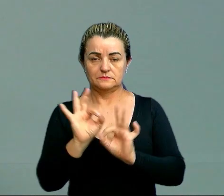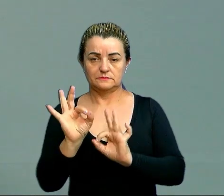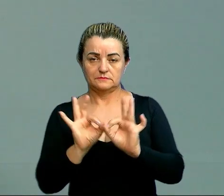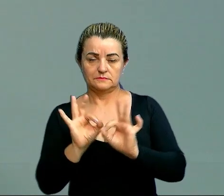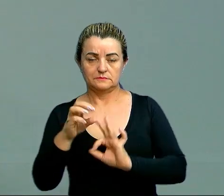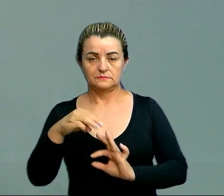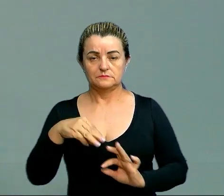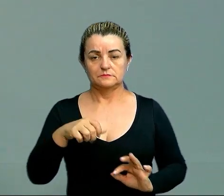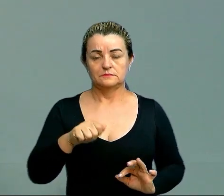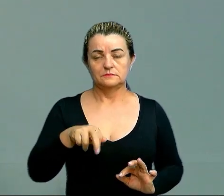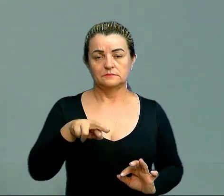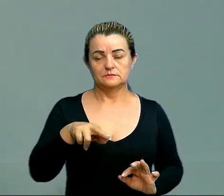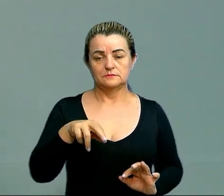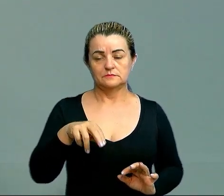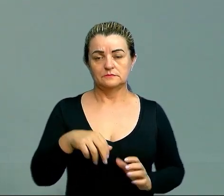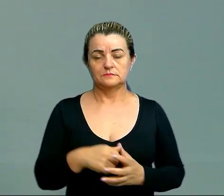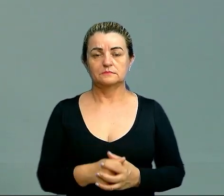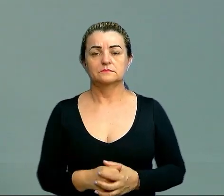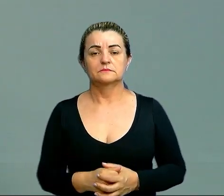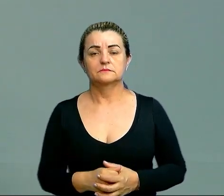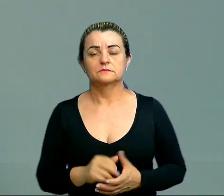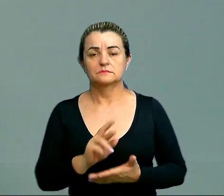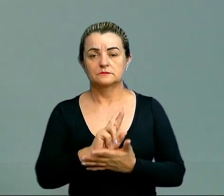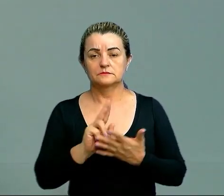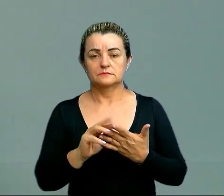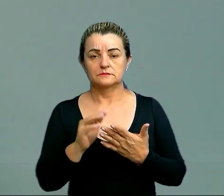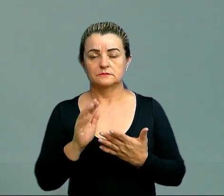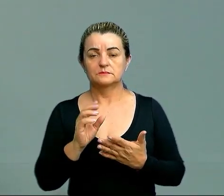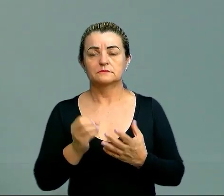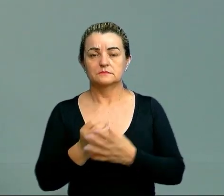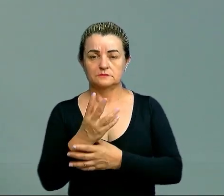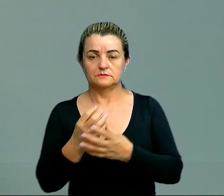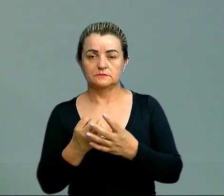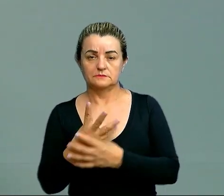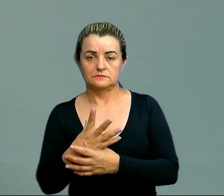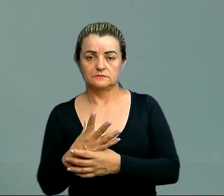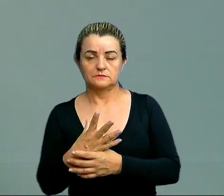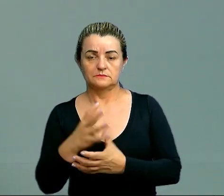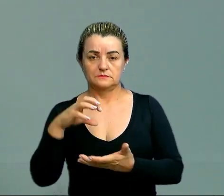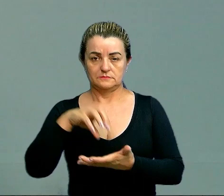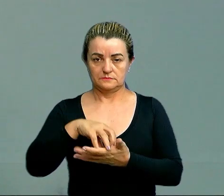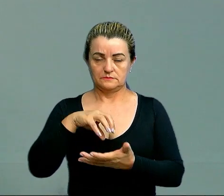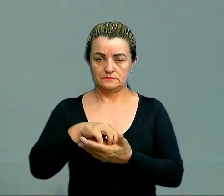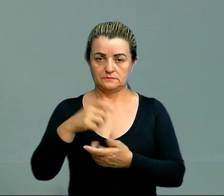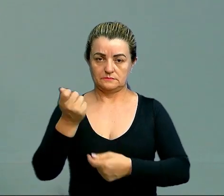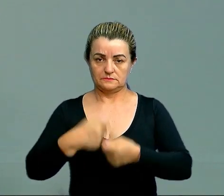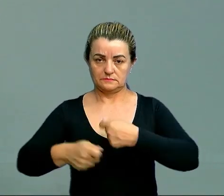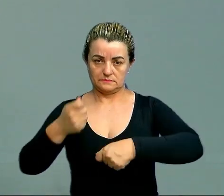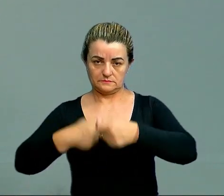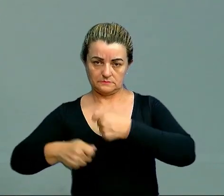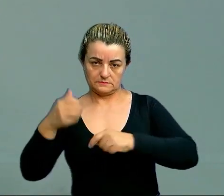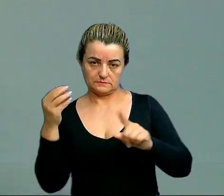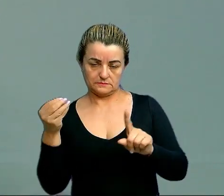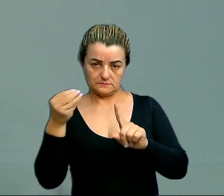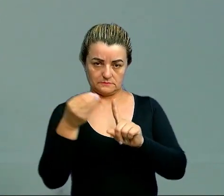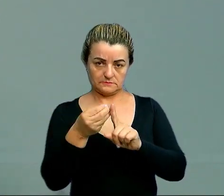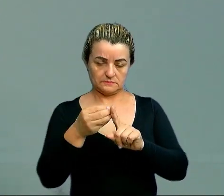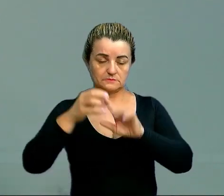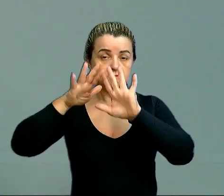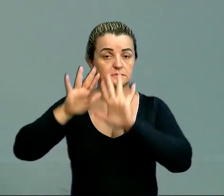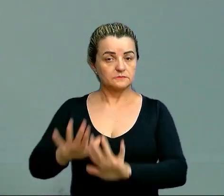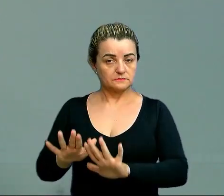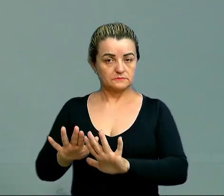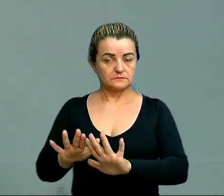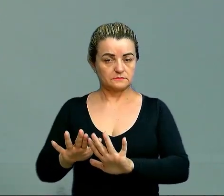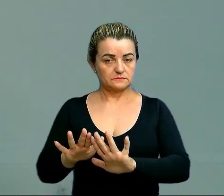Marshall e os outros planos capitalistas foram criados também pelo Bloco Capitalista, um com o objetivo de neutralizar